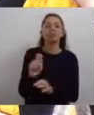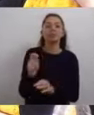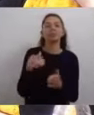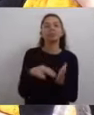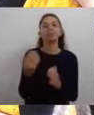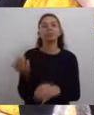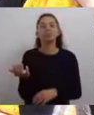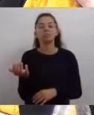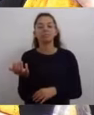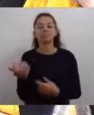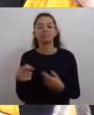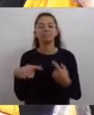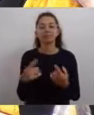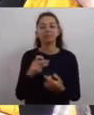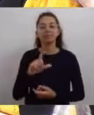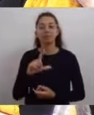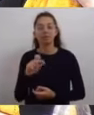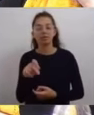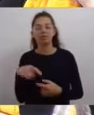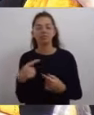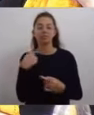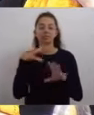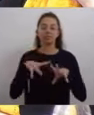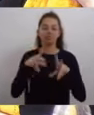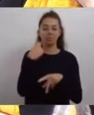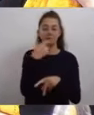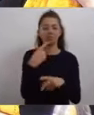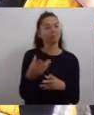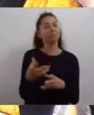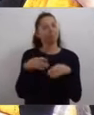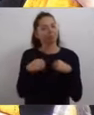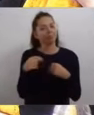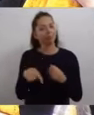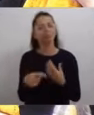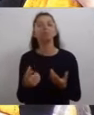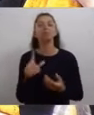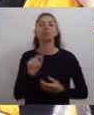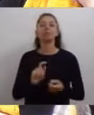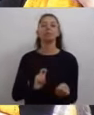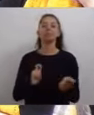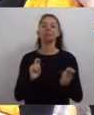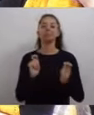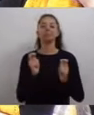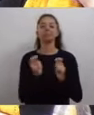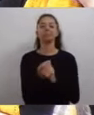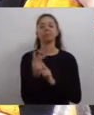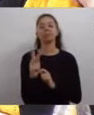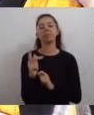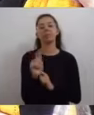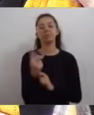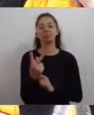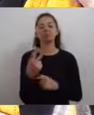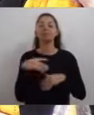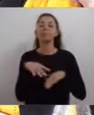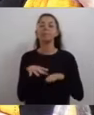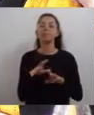Carla Castelo, do Evoluir Oeiras, e houve tempo para efetuar mudanças durante 2 meses, só não houve tempo ou interesse em ouvir os